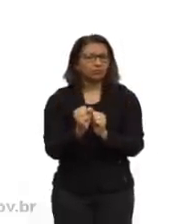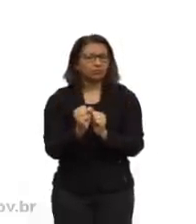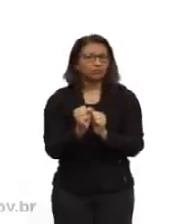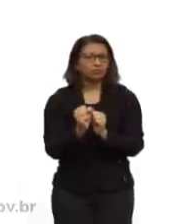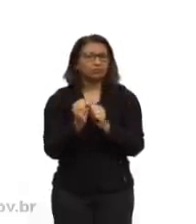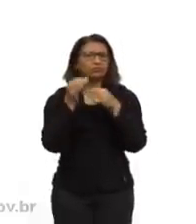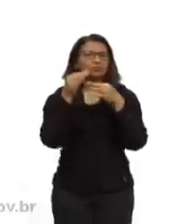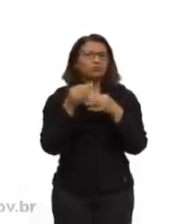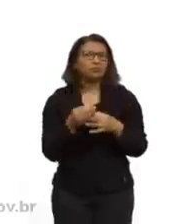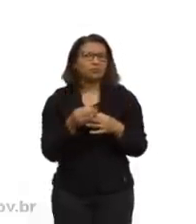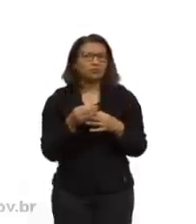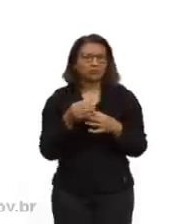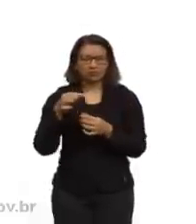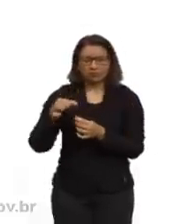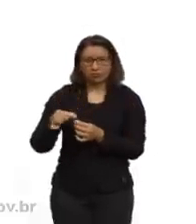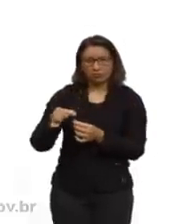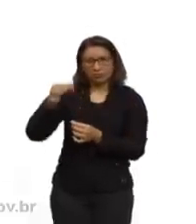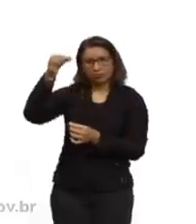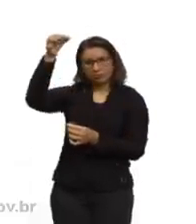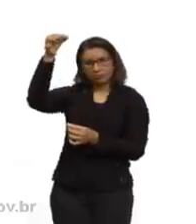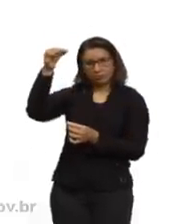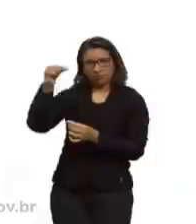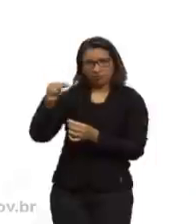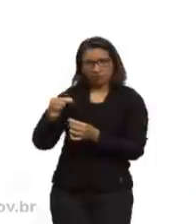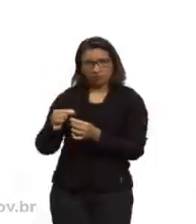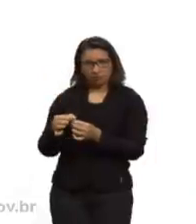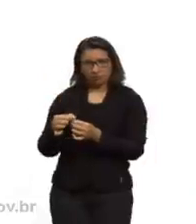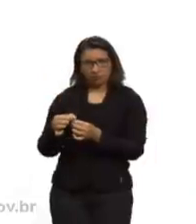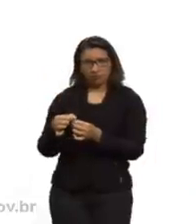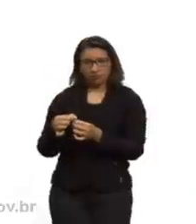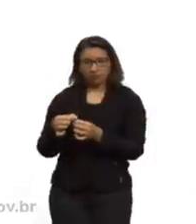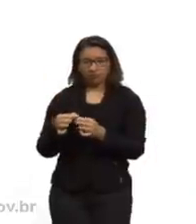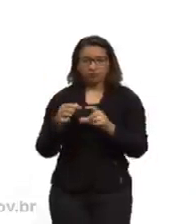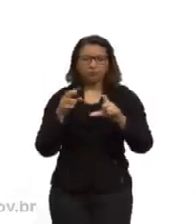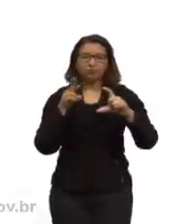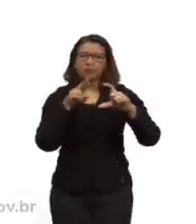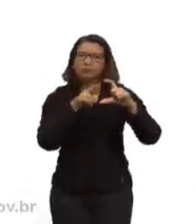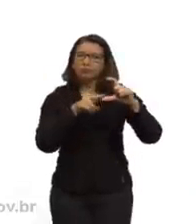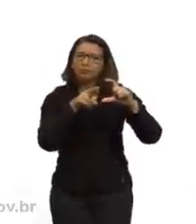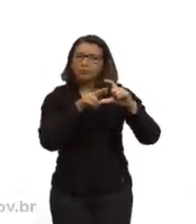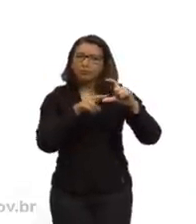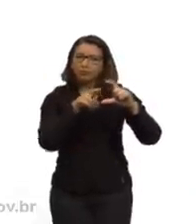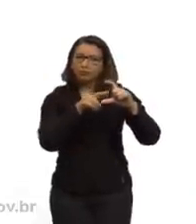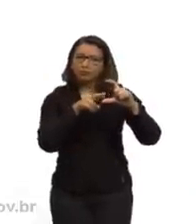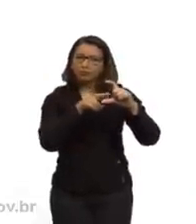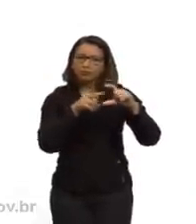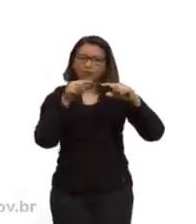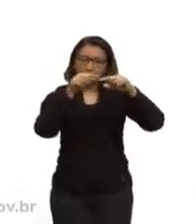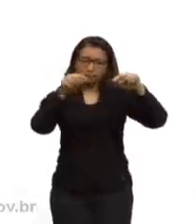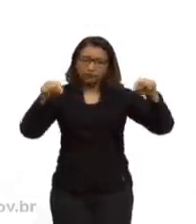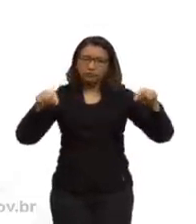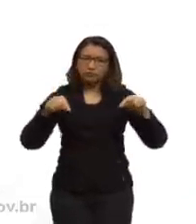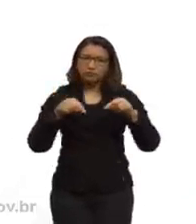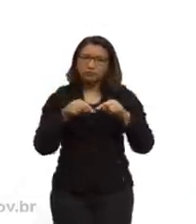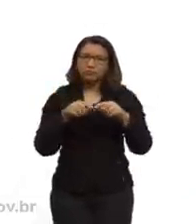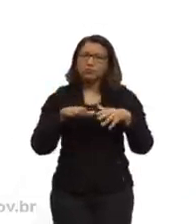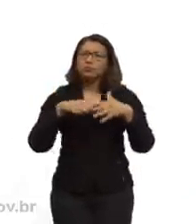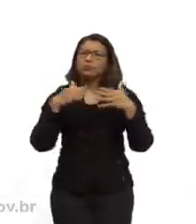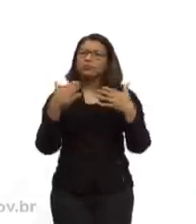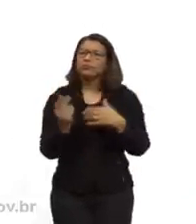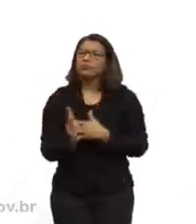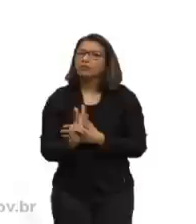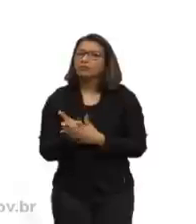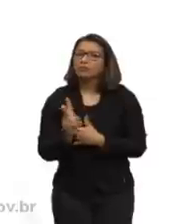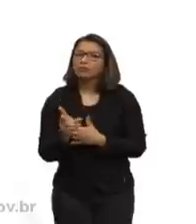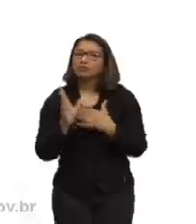disco mede em metros, aproximadamente. Então, o que, que nós vamos fazer? Nós vamos analisar aquela figura ali. Nós já